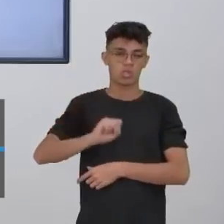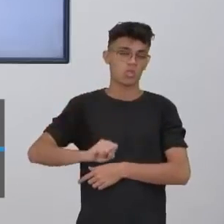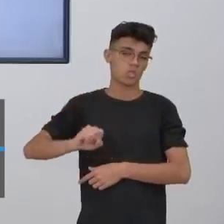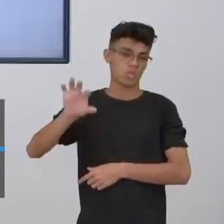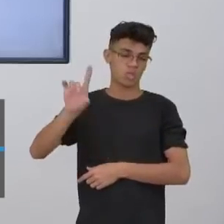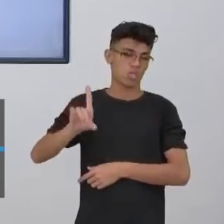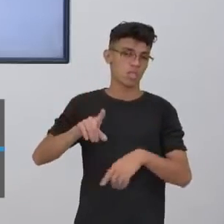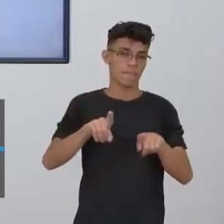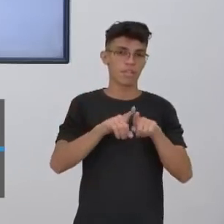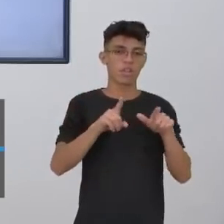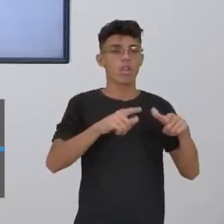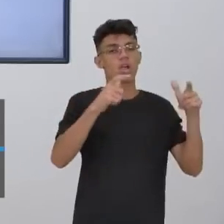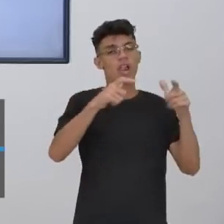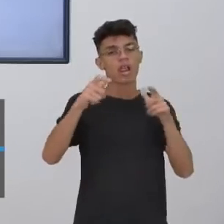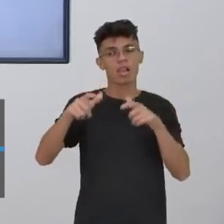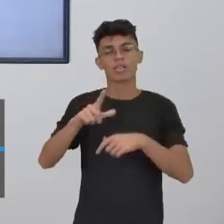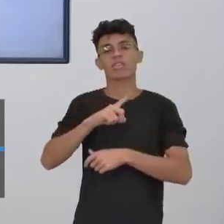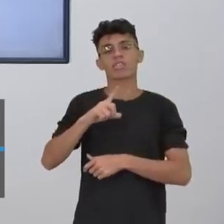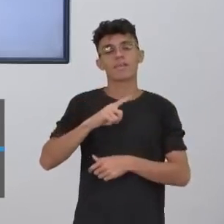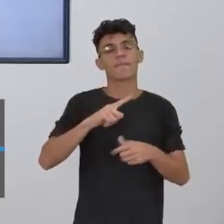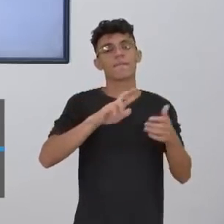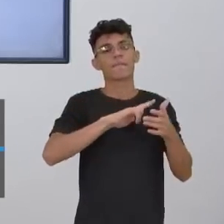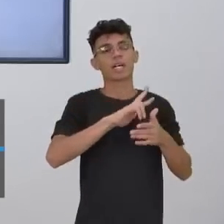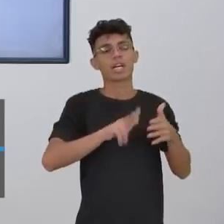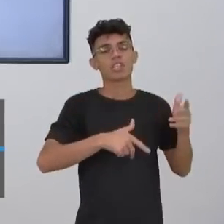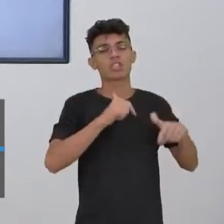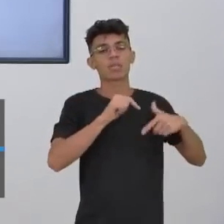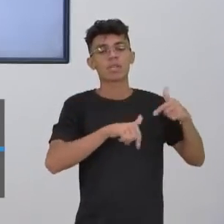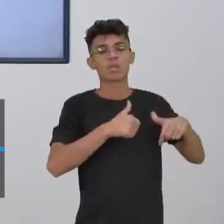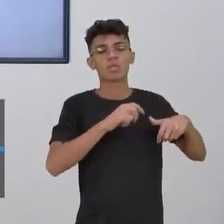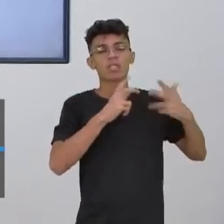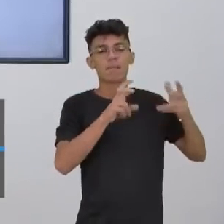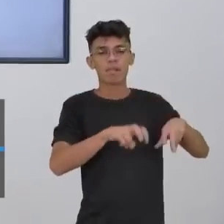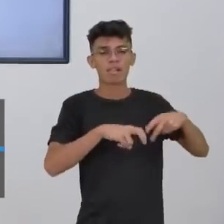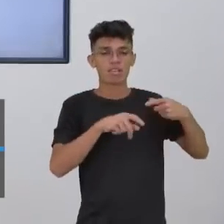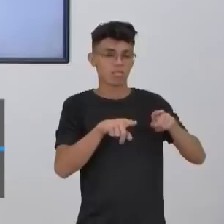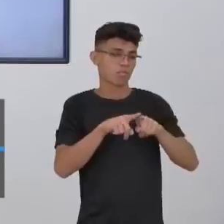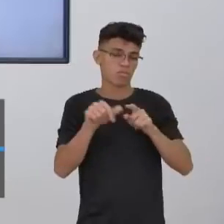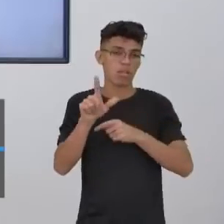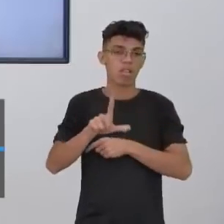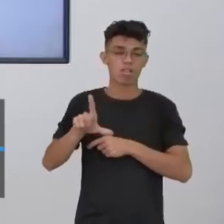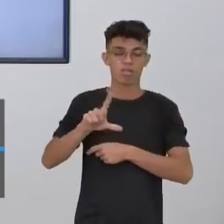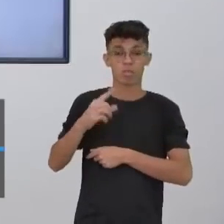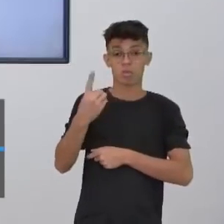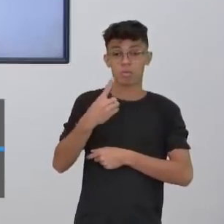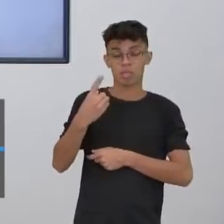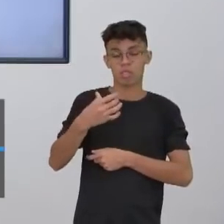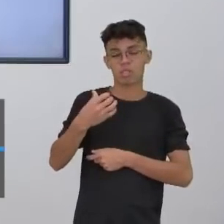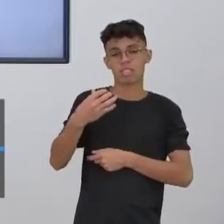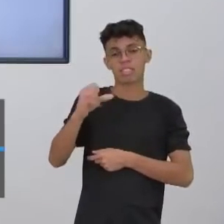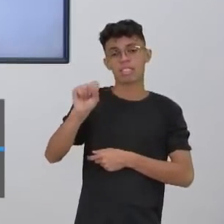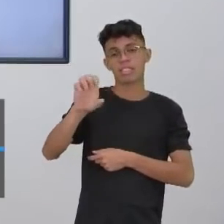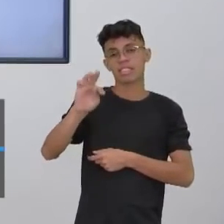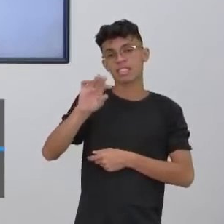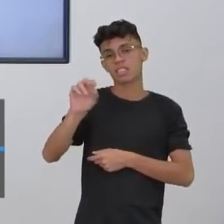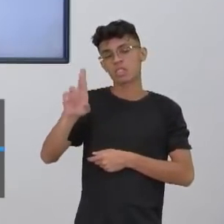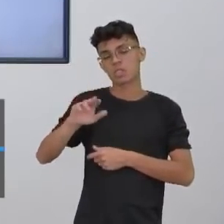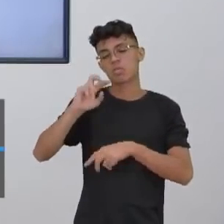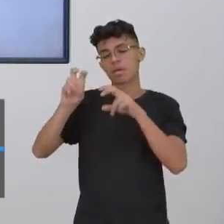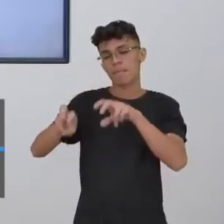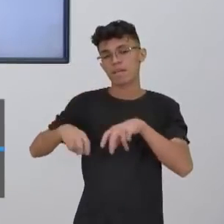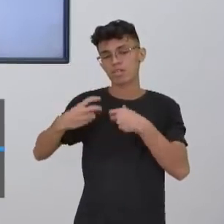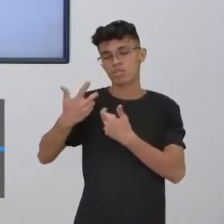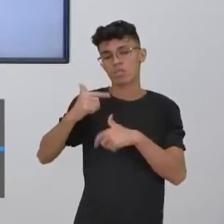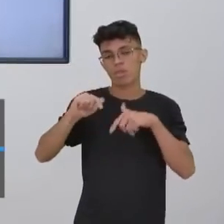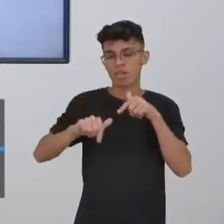outras regiões também existiam muitos operários. Claro que também no primeiro setor, né, no setor agrícola, os